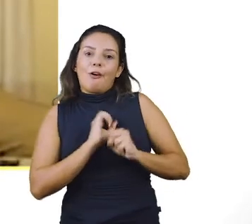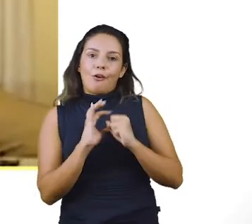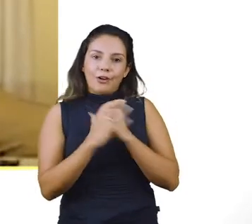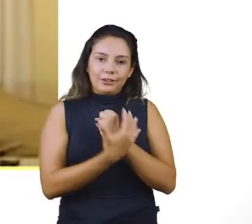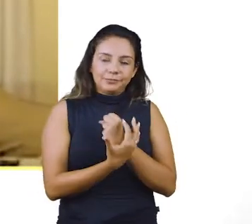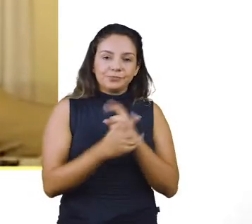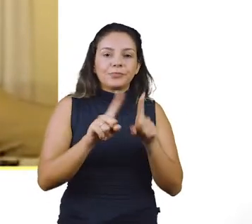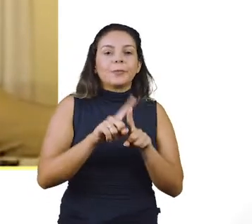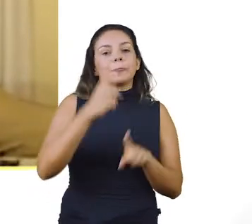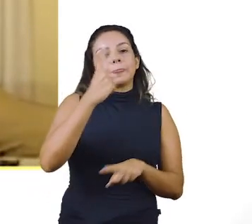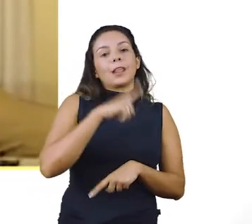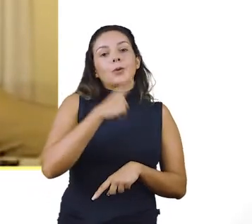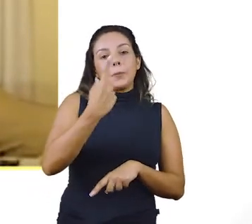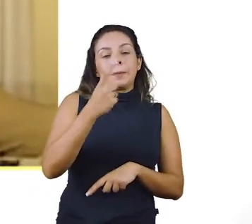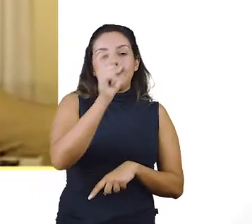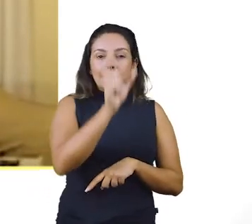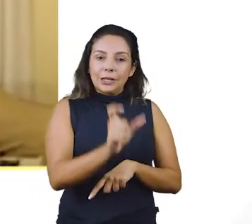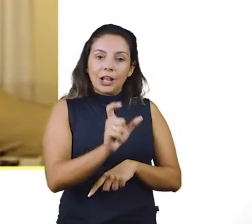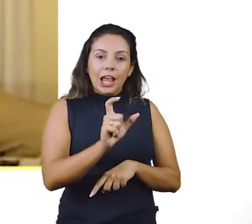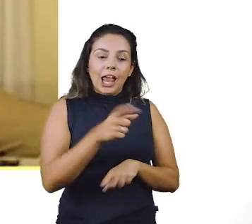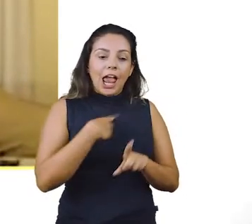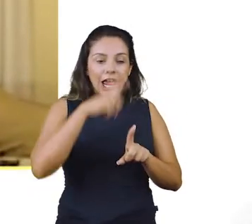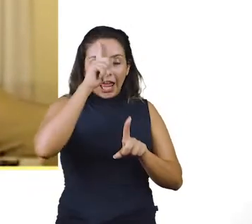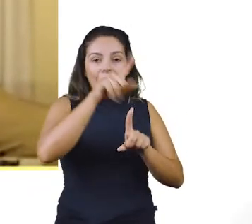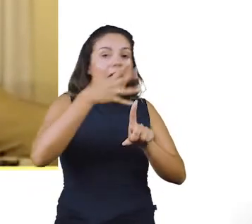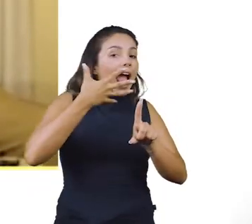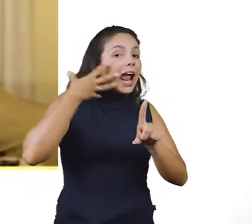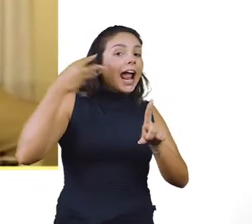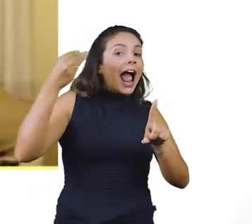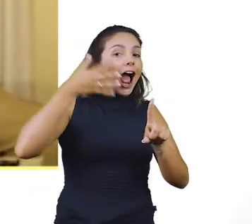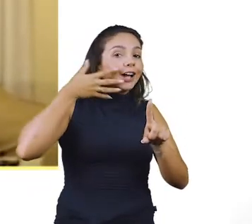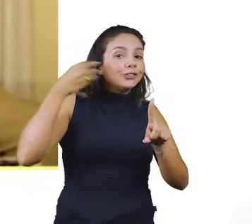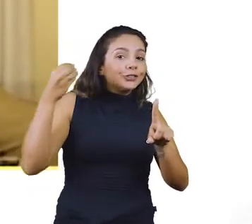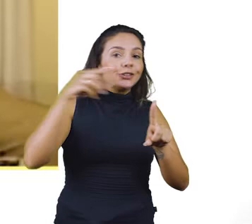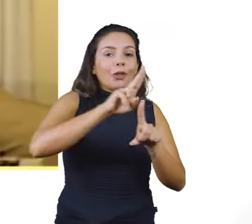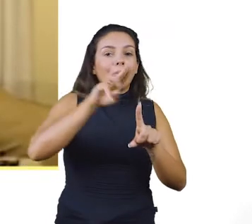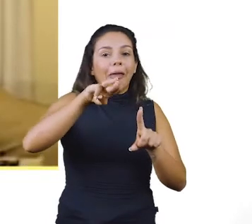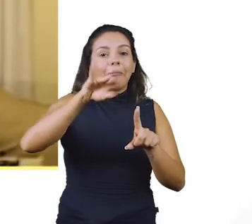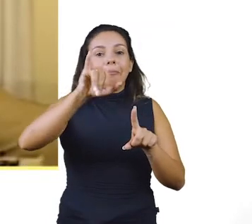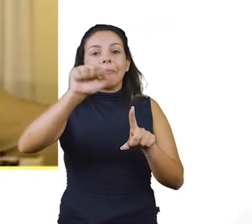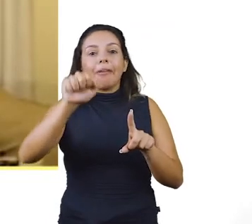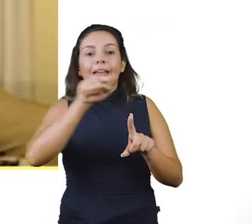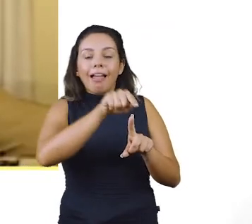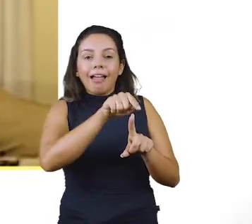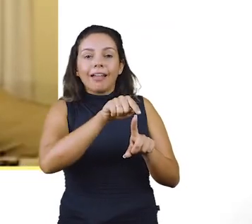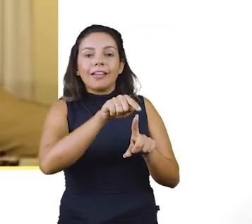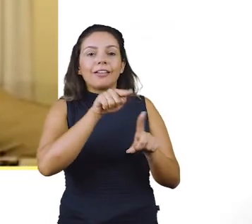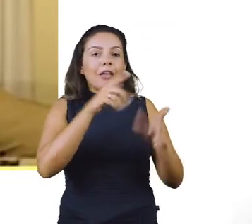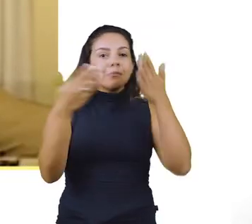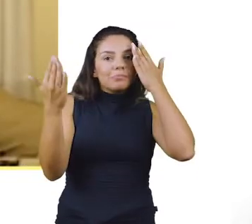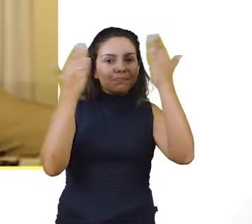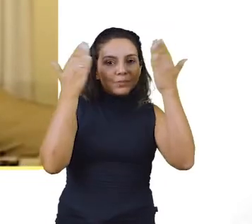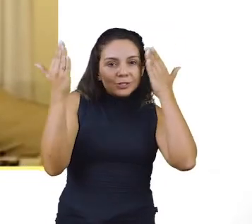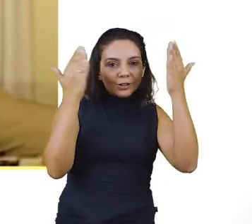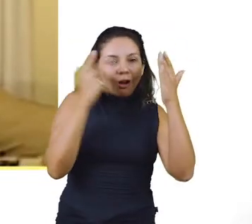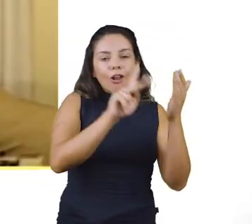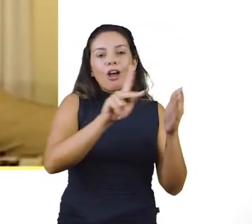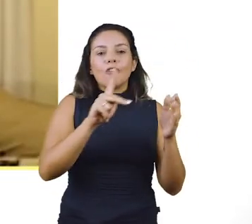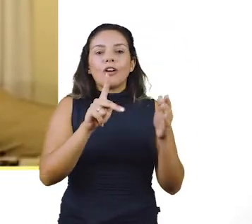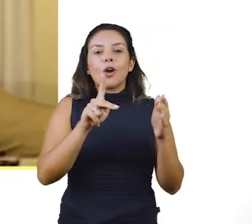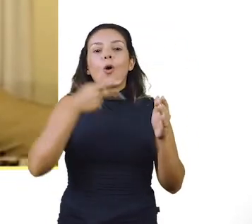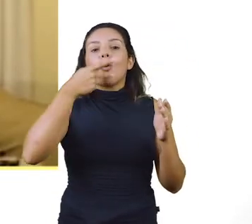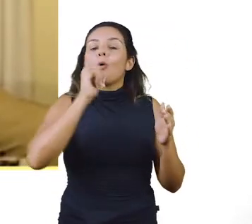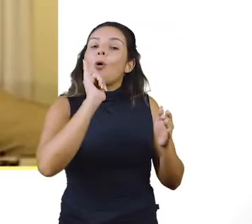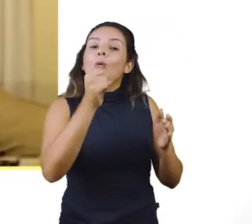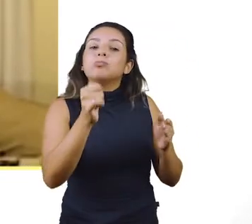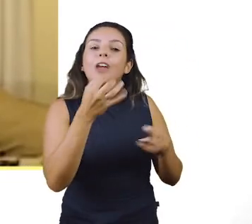uma gatinha do personagem dessa criança, e ela vai tratar dessas questões psicológicas. Ele vai contar para